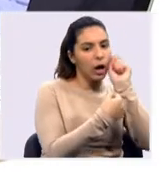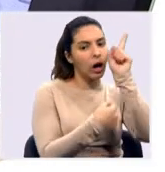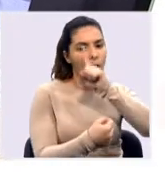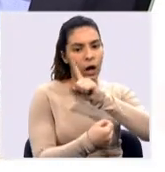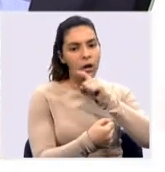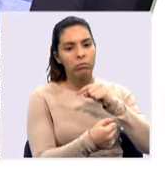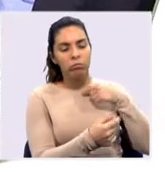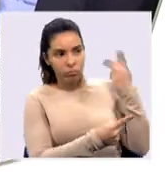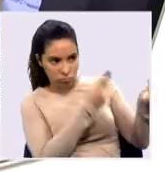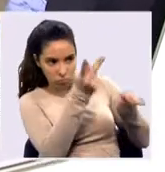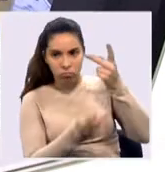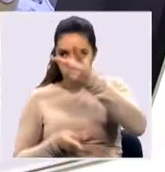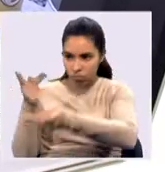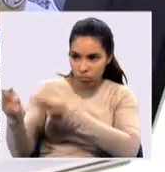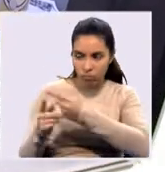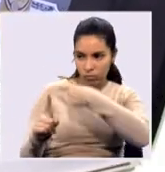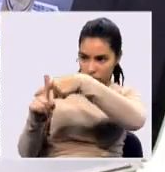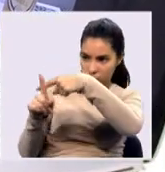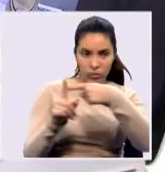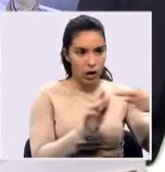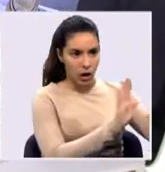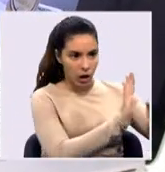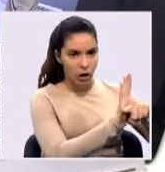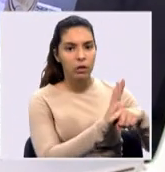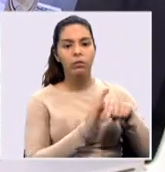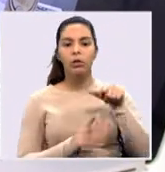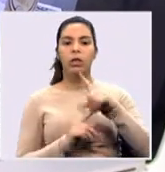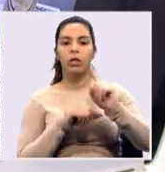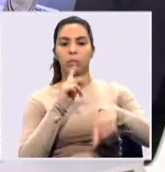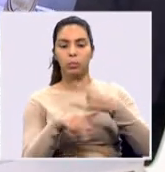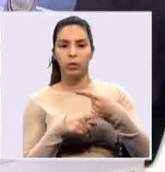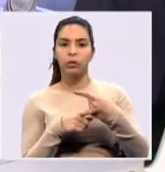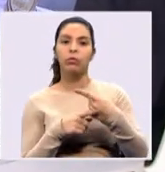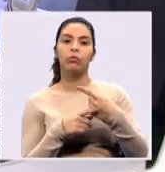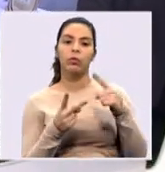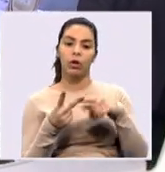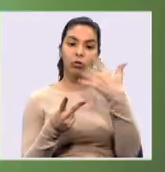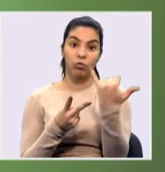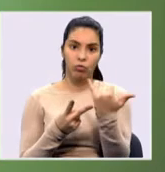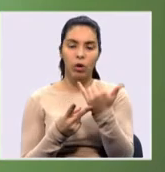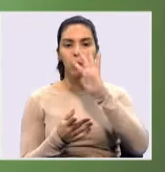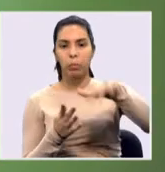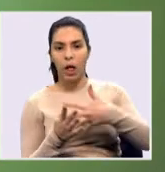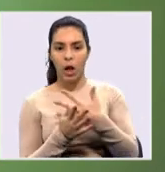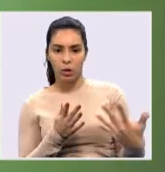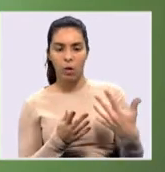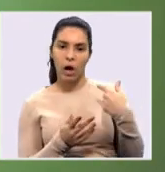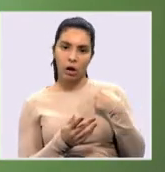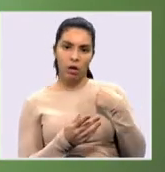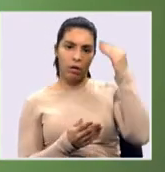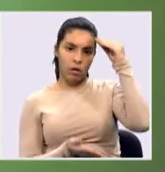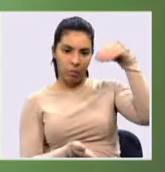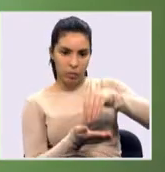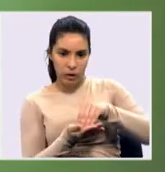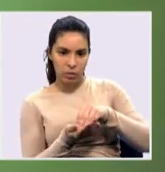concorrência, fazer uma análise SWOT e uma PEST sobre a empresa e sobre o mercado. E depois vem a parte da planificação, que é que puxa mais pela